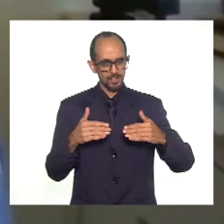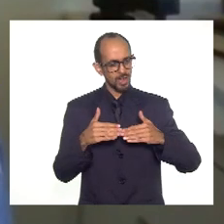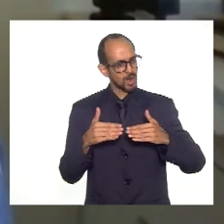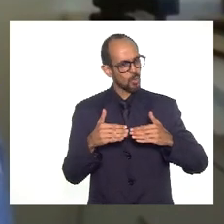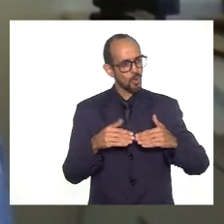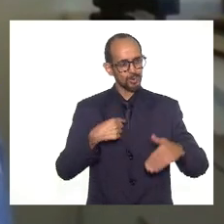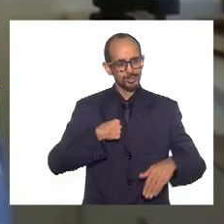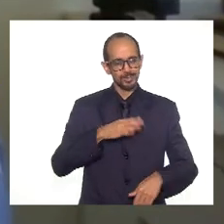calo.